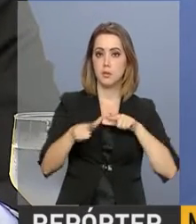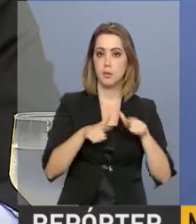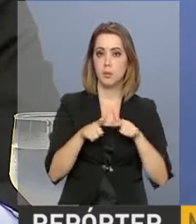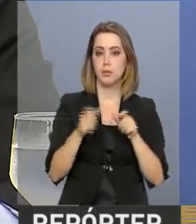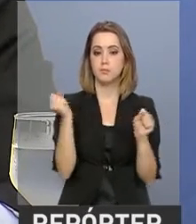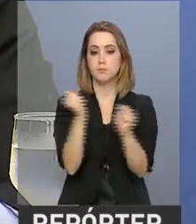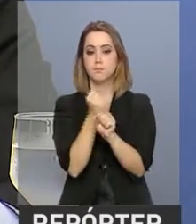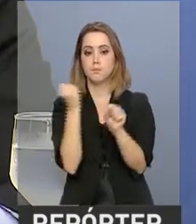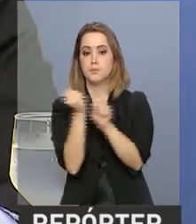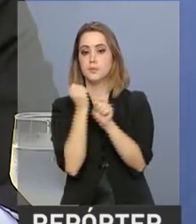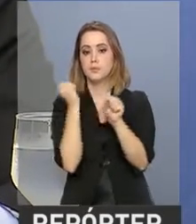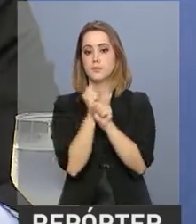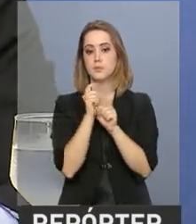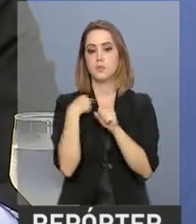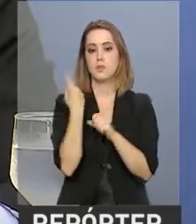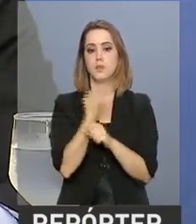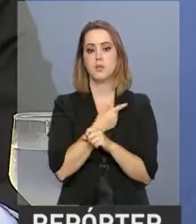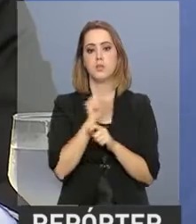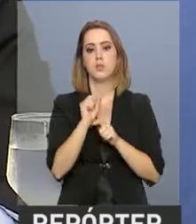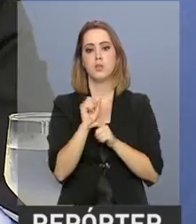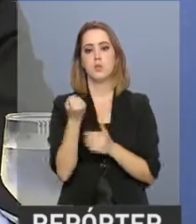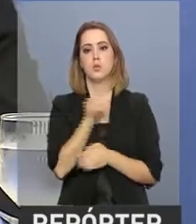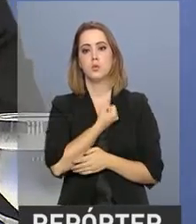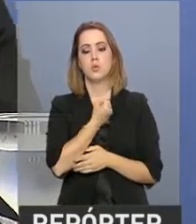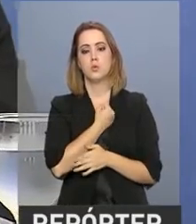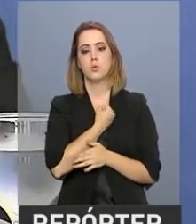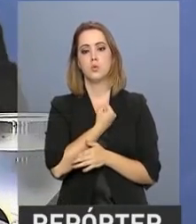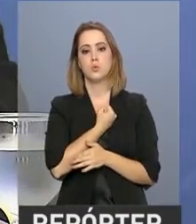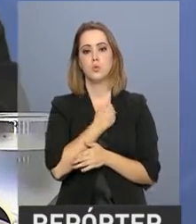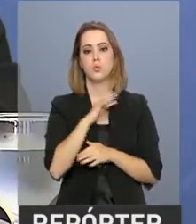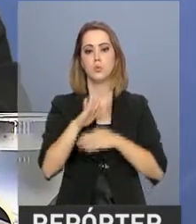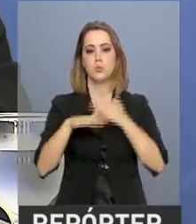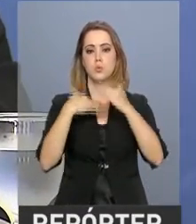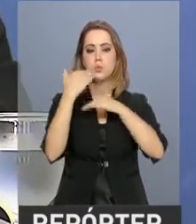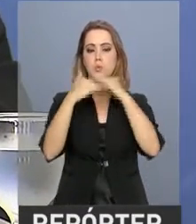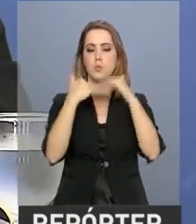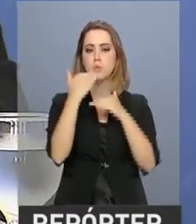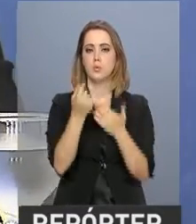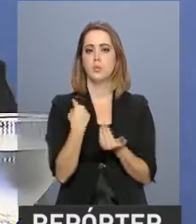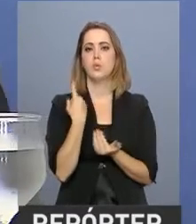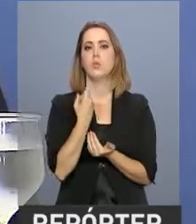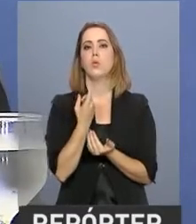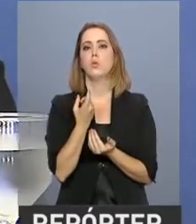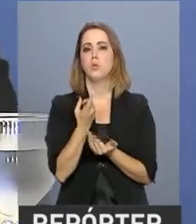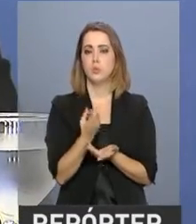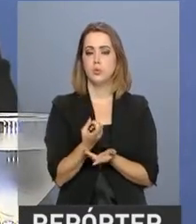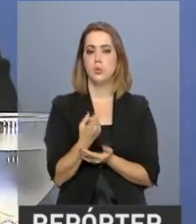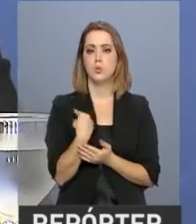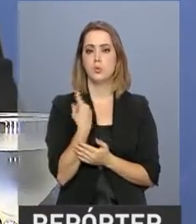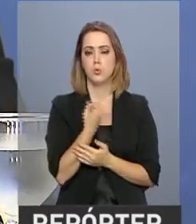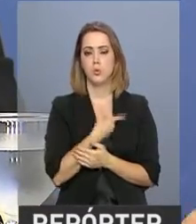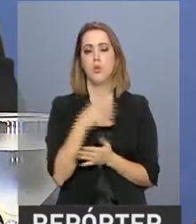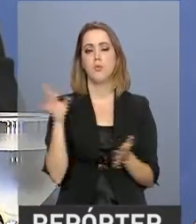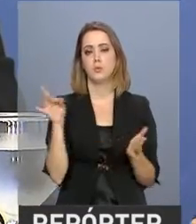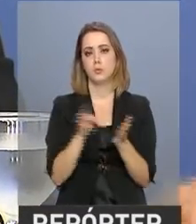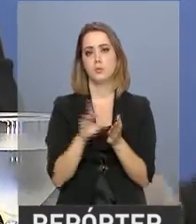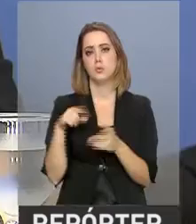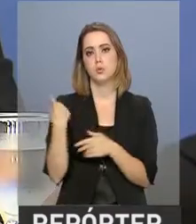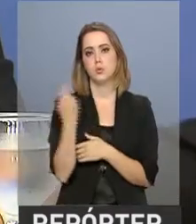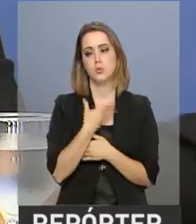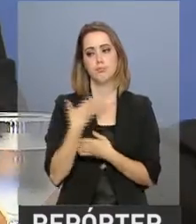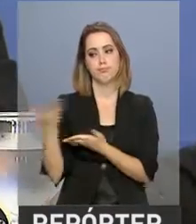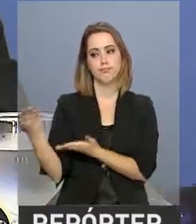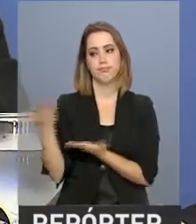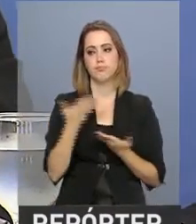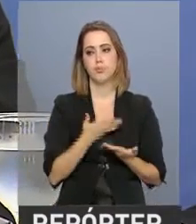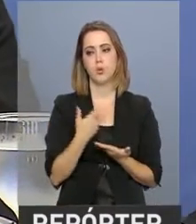quê os números voltem a crescer é bem verdade que nós recebemos a a aaa